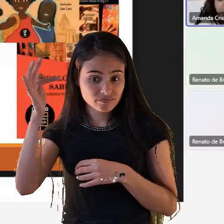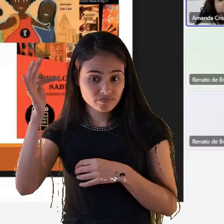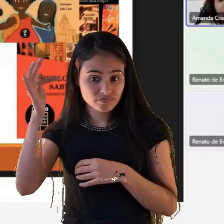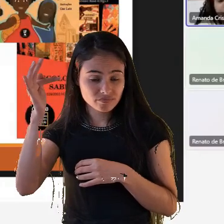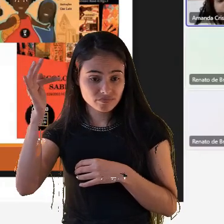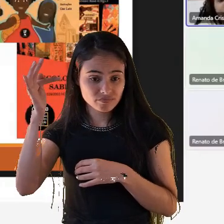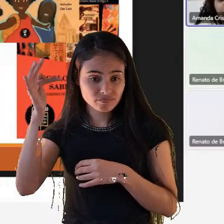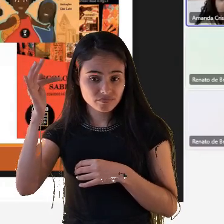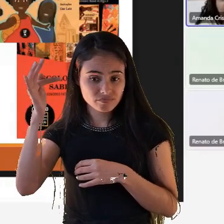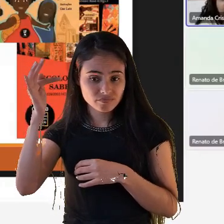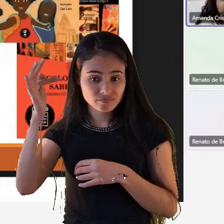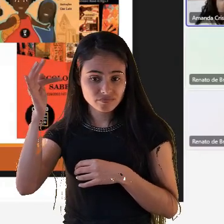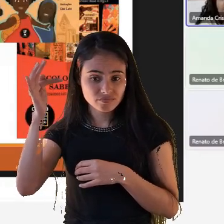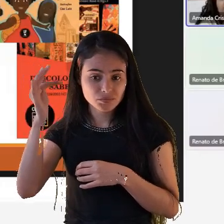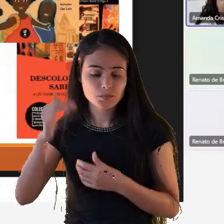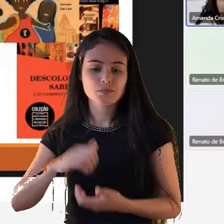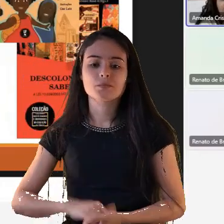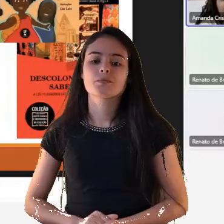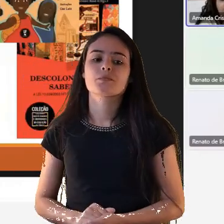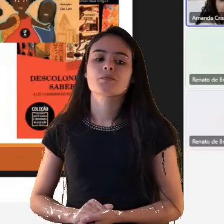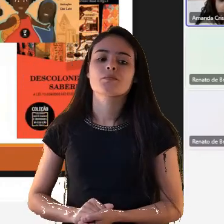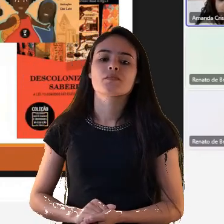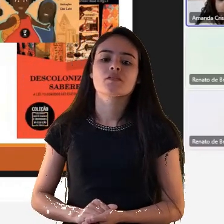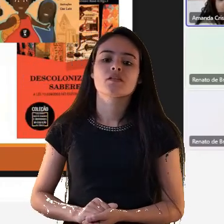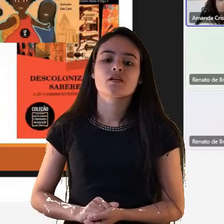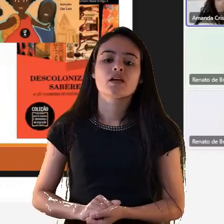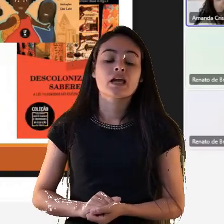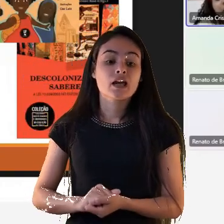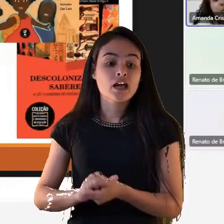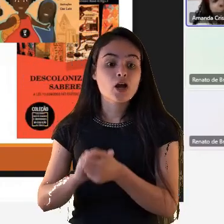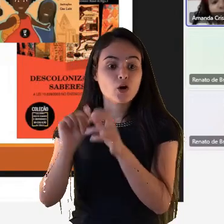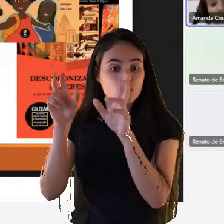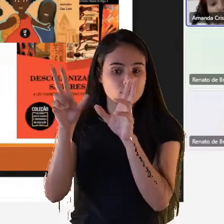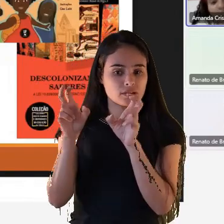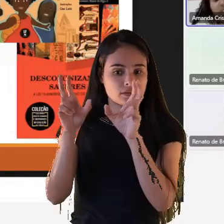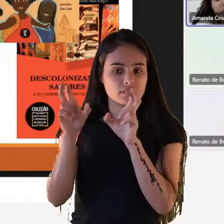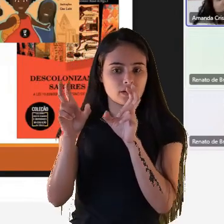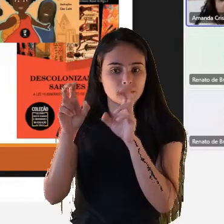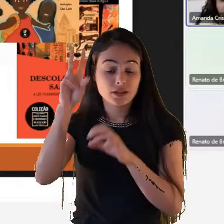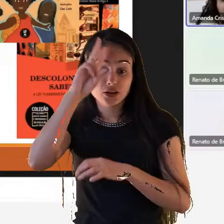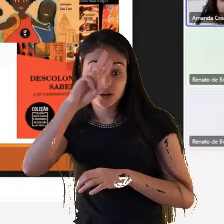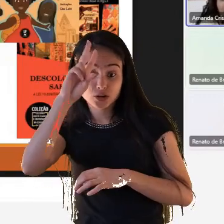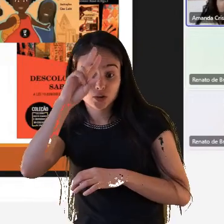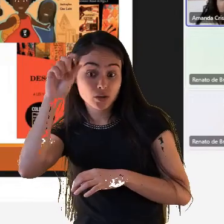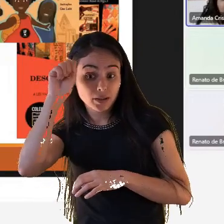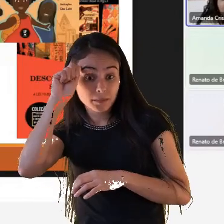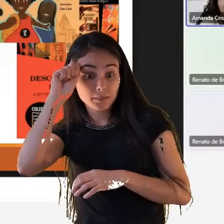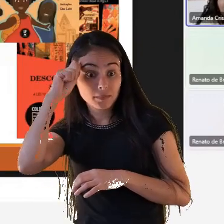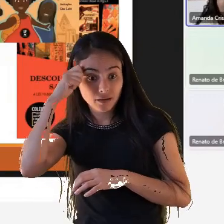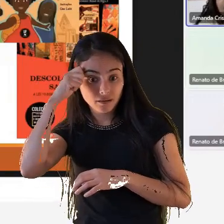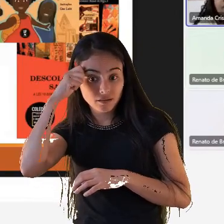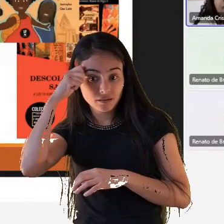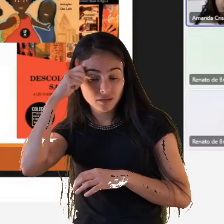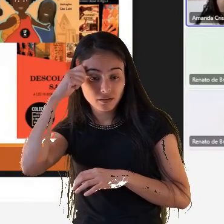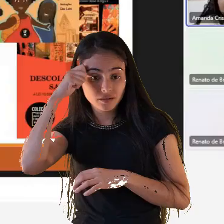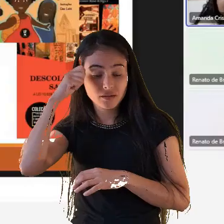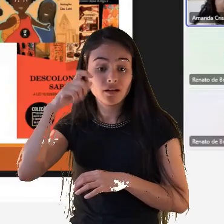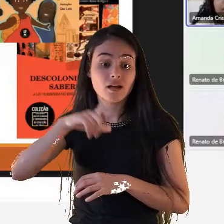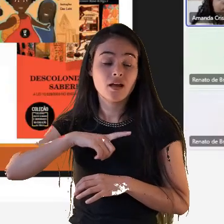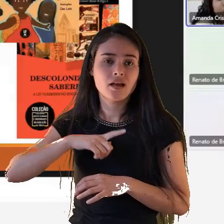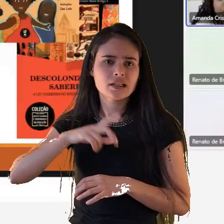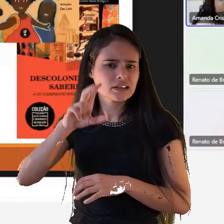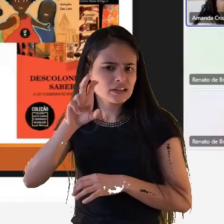50 invenções que foram feitas por pessoas negras. E tem o História Pretinha das Coisas, que também é um livro,